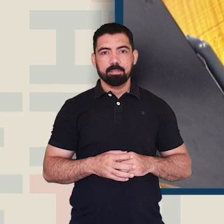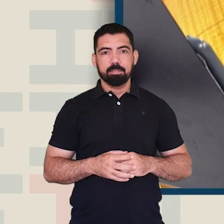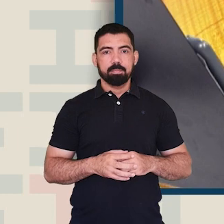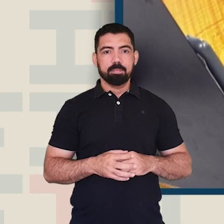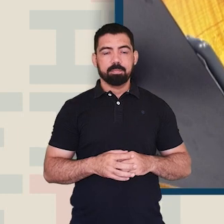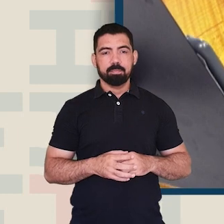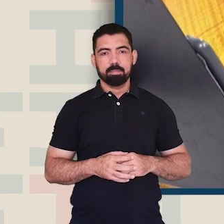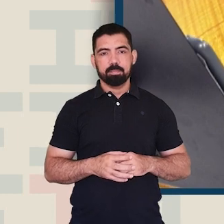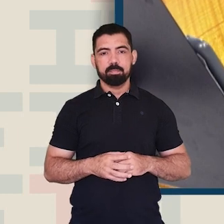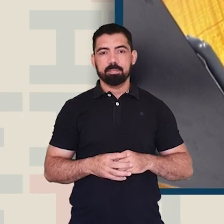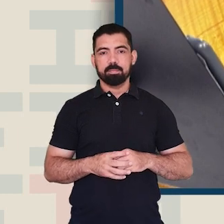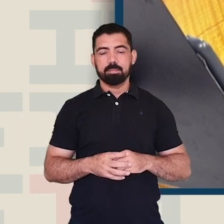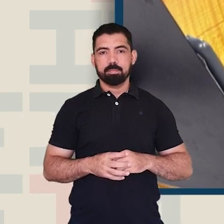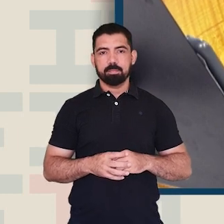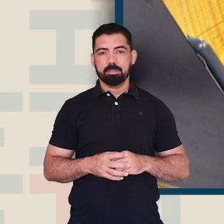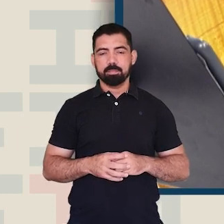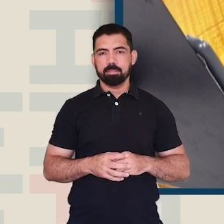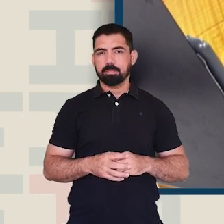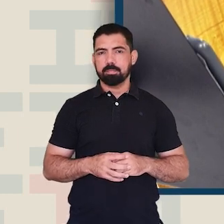Quando você faz com ela,